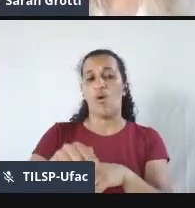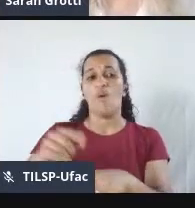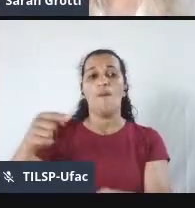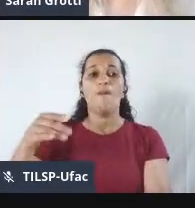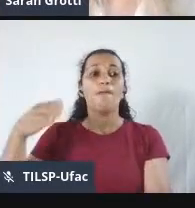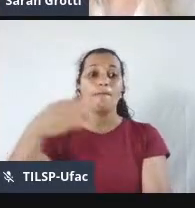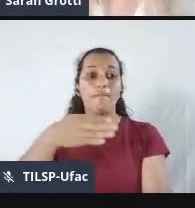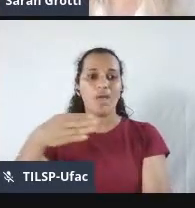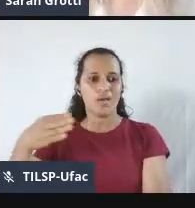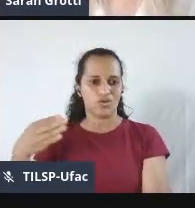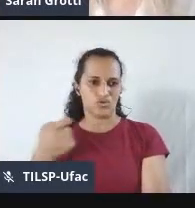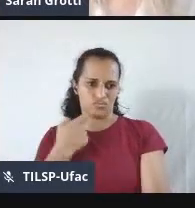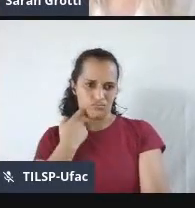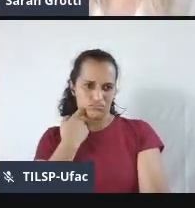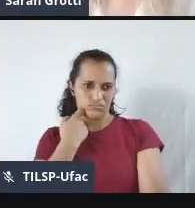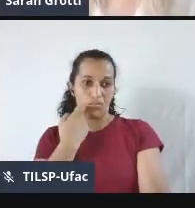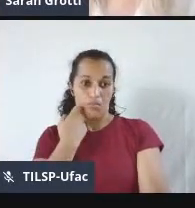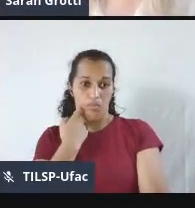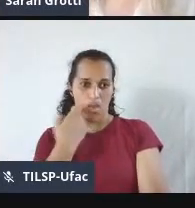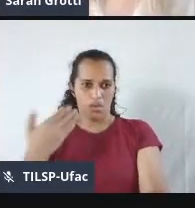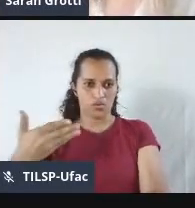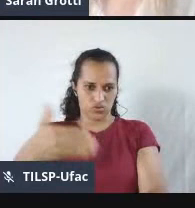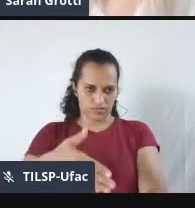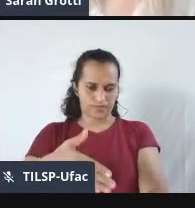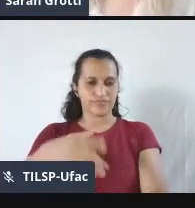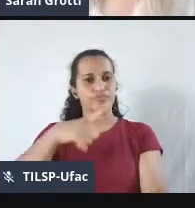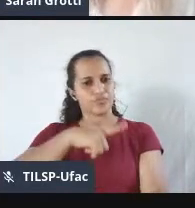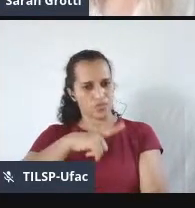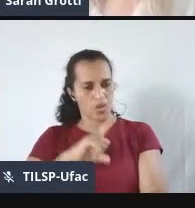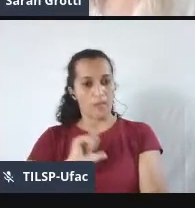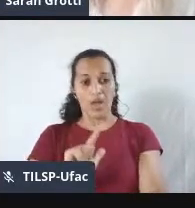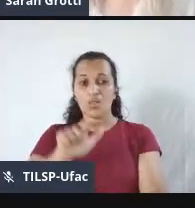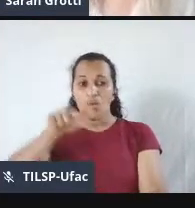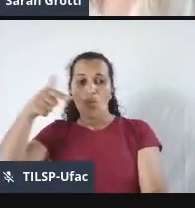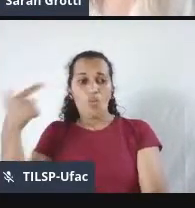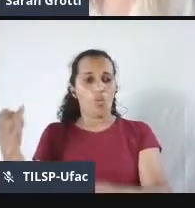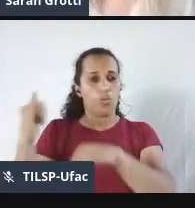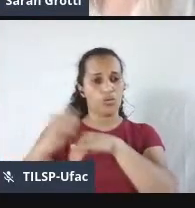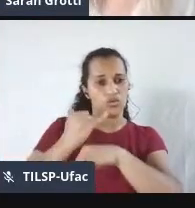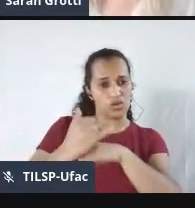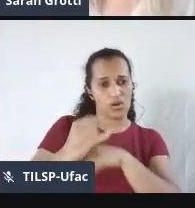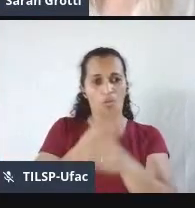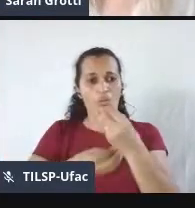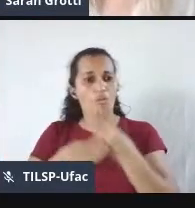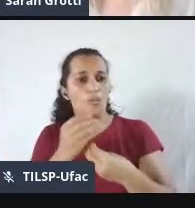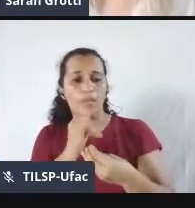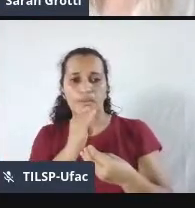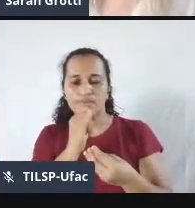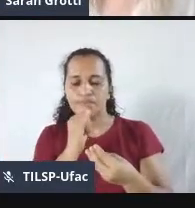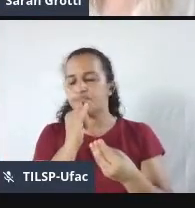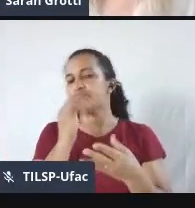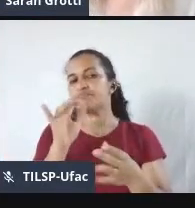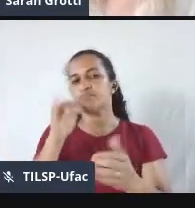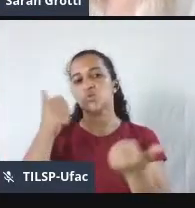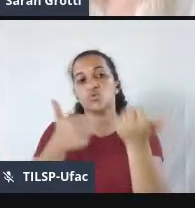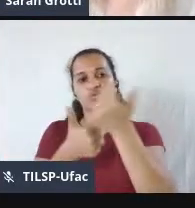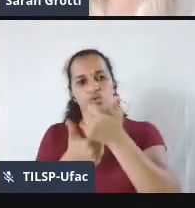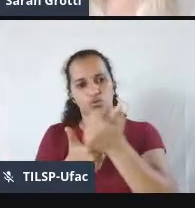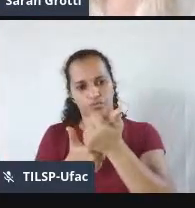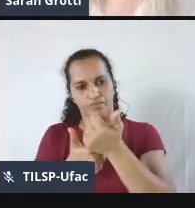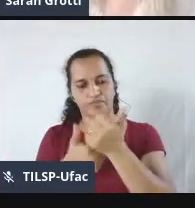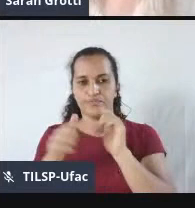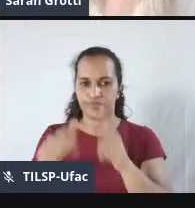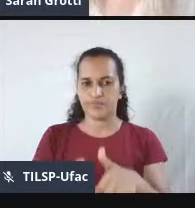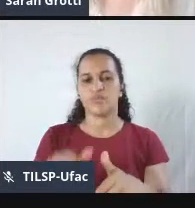conhece mais. Mas eu vou trazer para vocês outras estratégias, né? Função do ácido graxo, estrutura